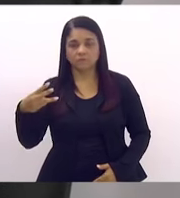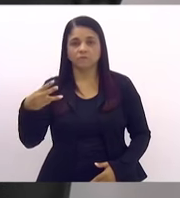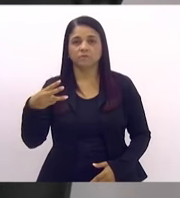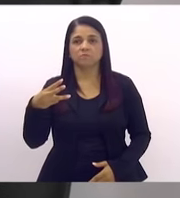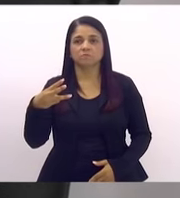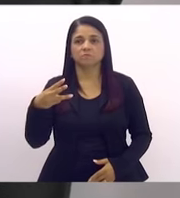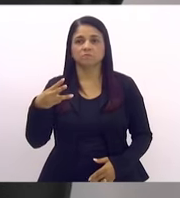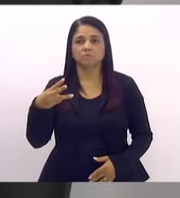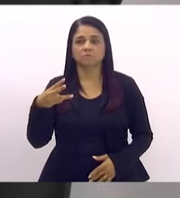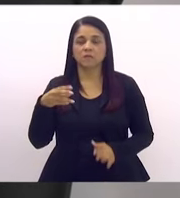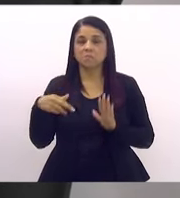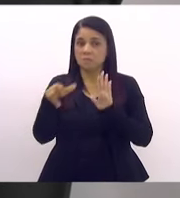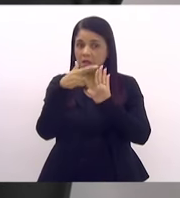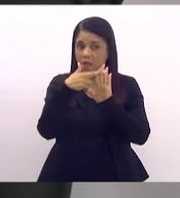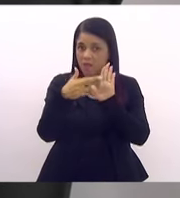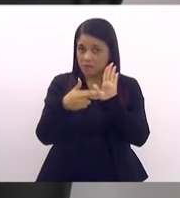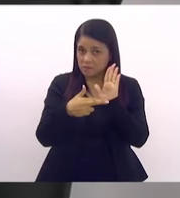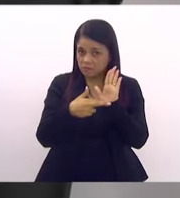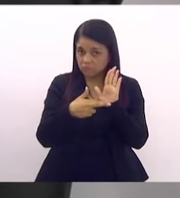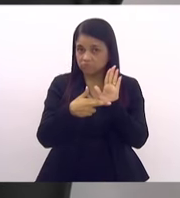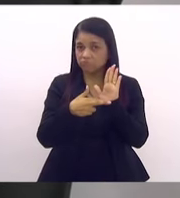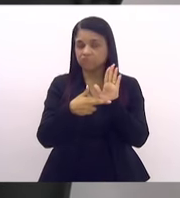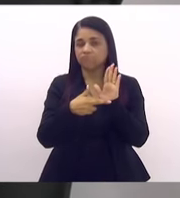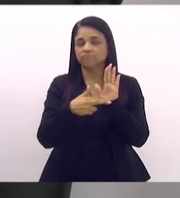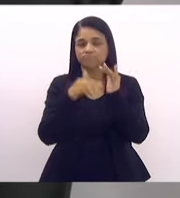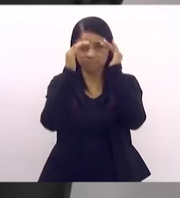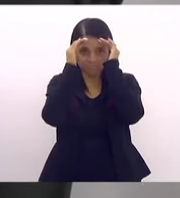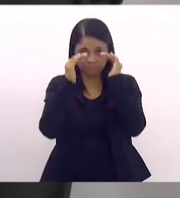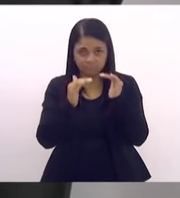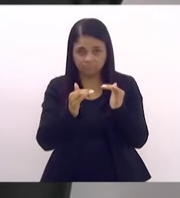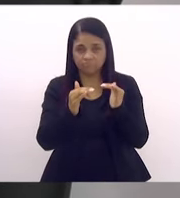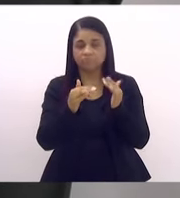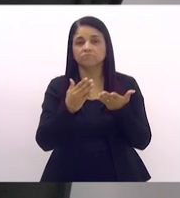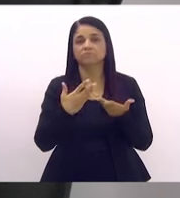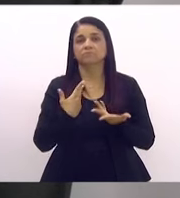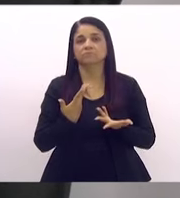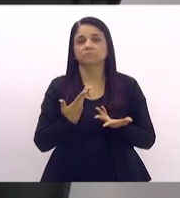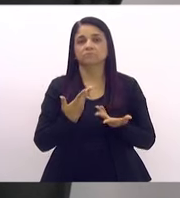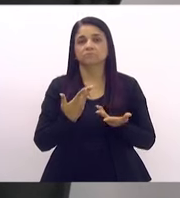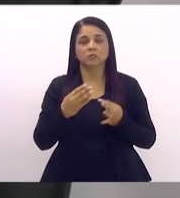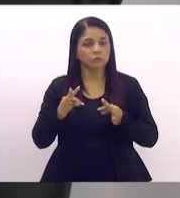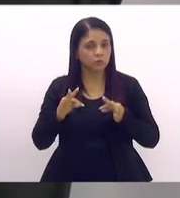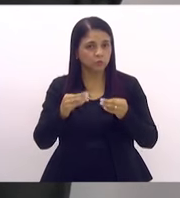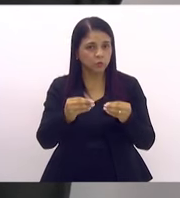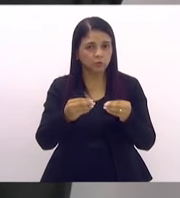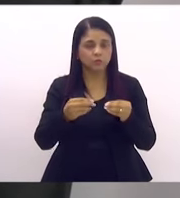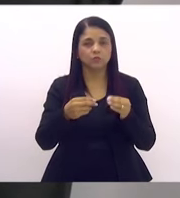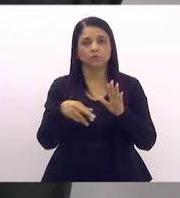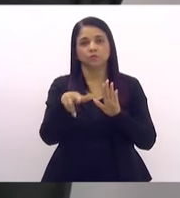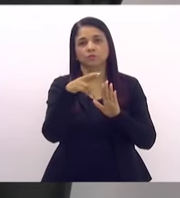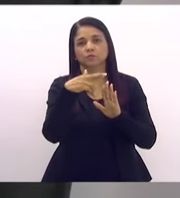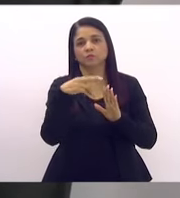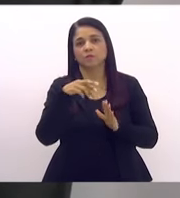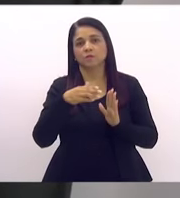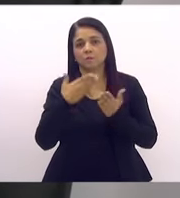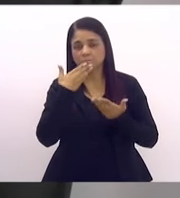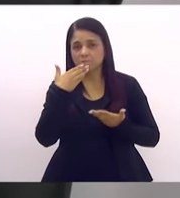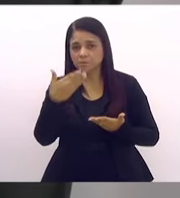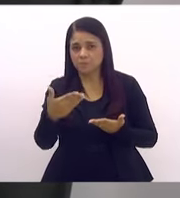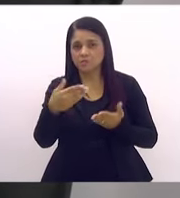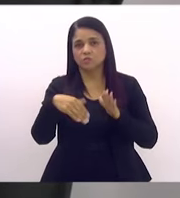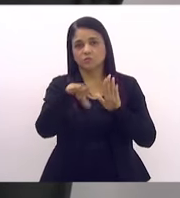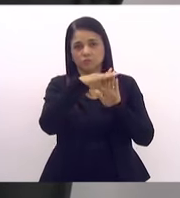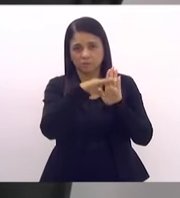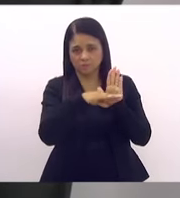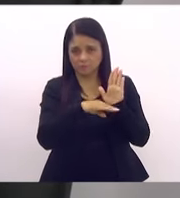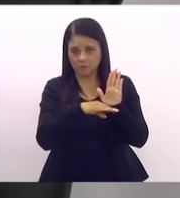por força regimental, mas por lealdade processual, farei o mesmo em todos os requerimentos de inclusão de pauta ou questões de ordem